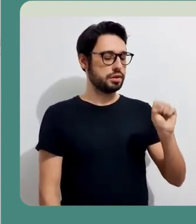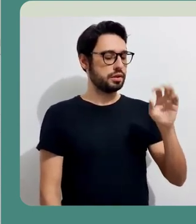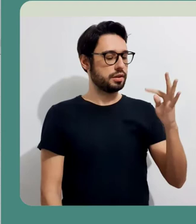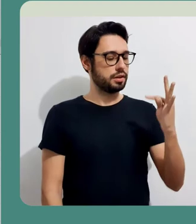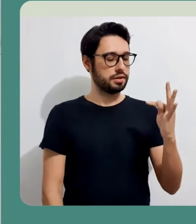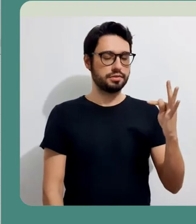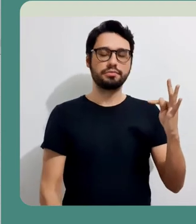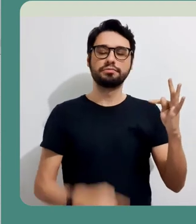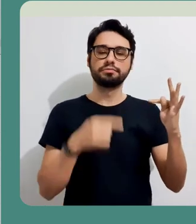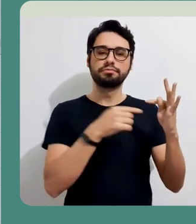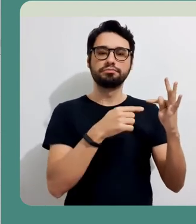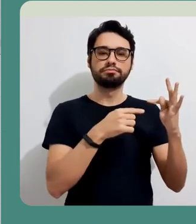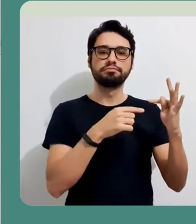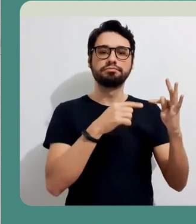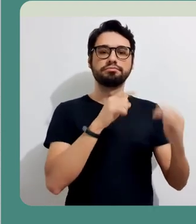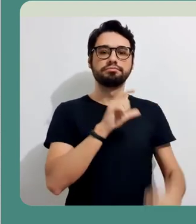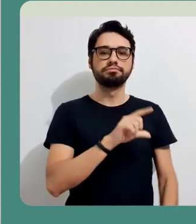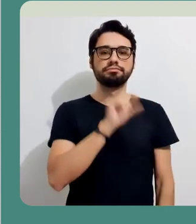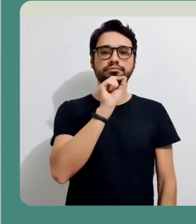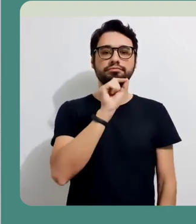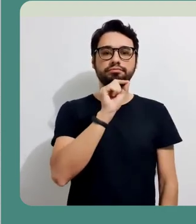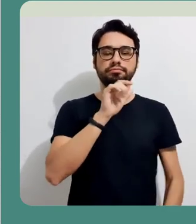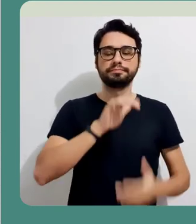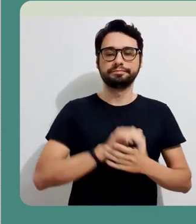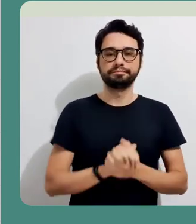na opção de Podcast e